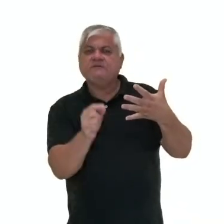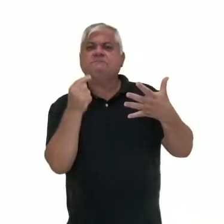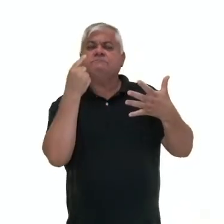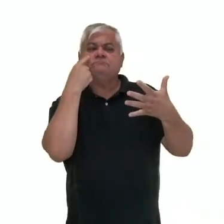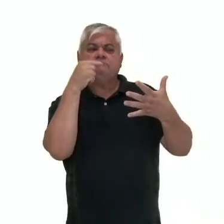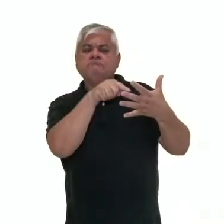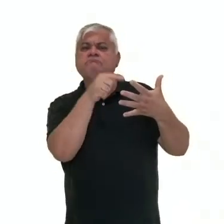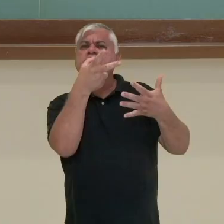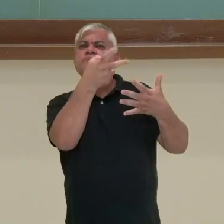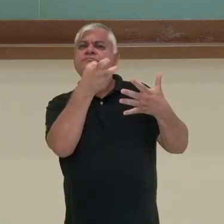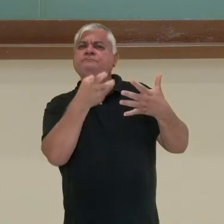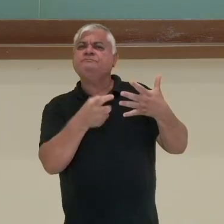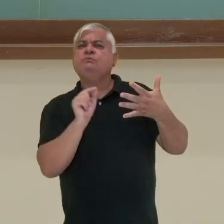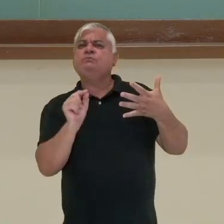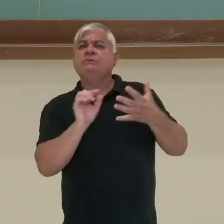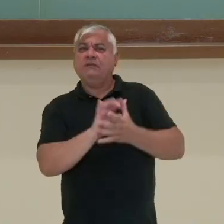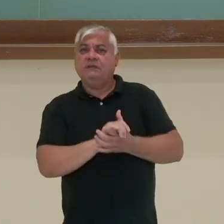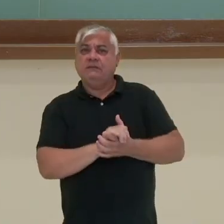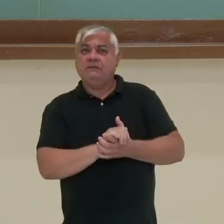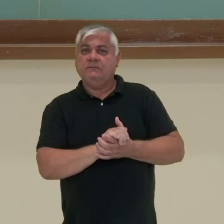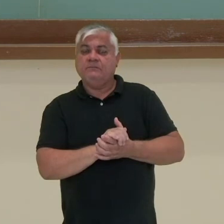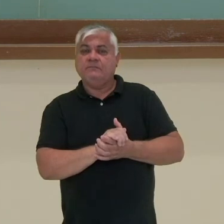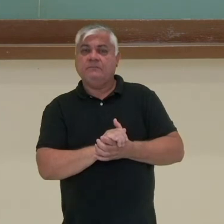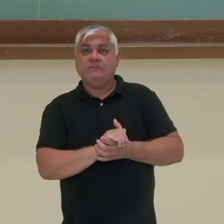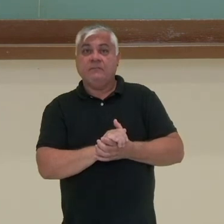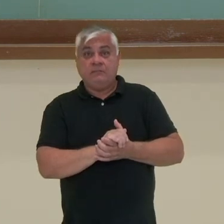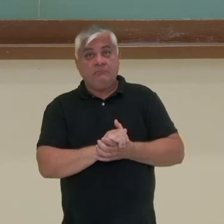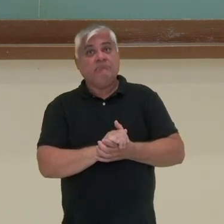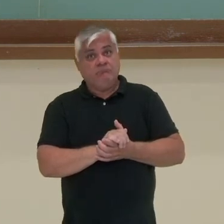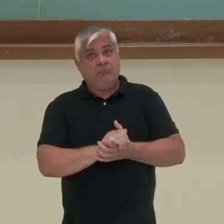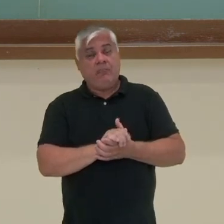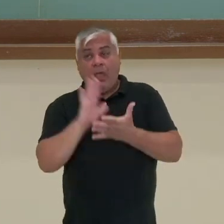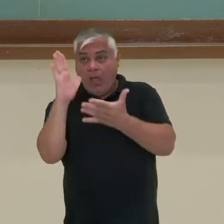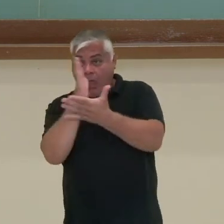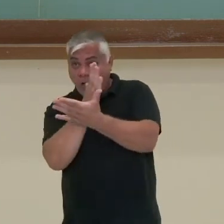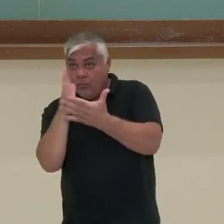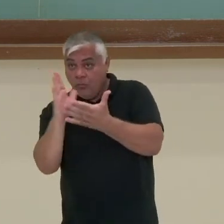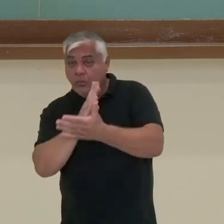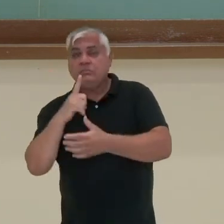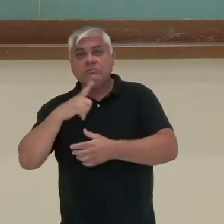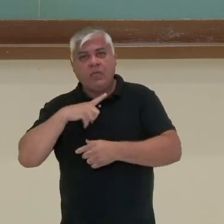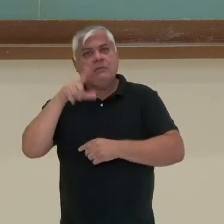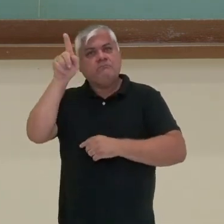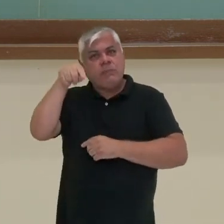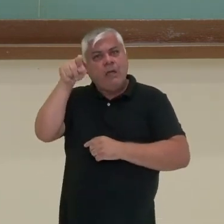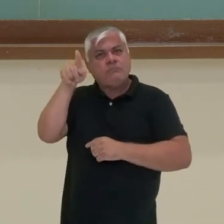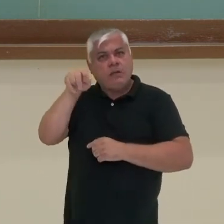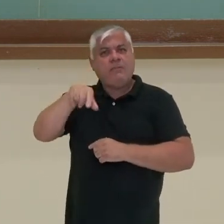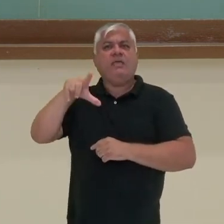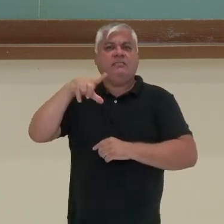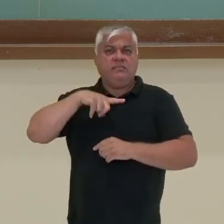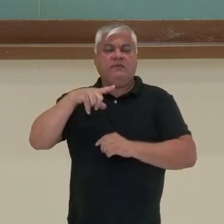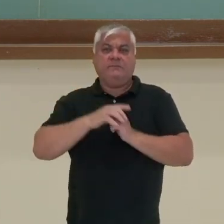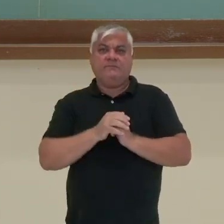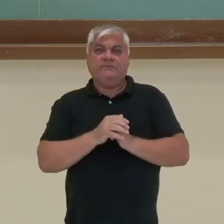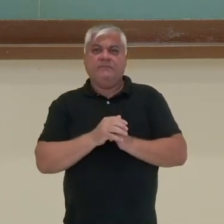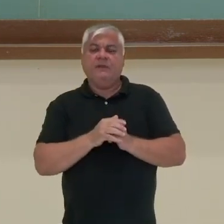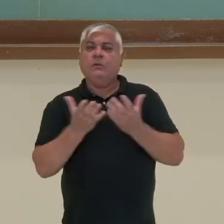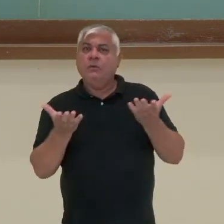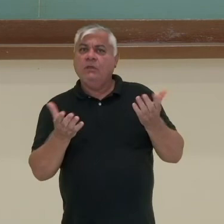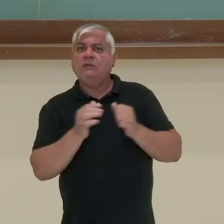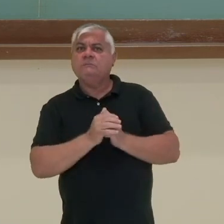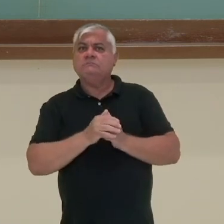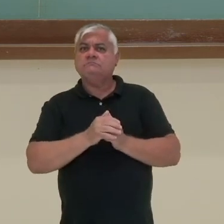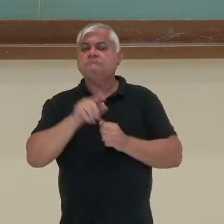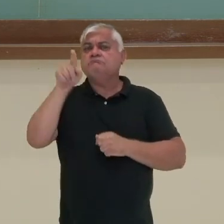nós percebemos o quê? Boa parte dessas palavras receberam o acento gráfico. Qual acento